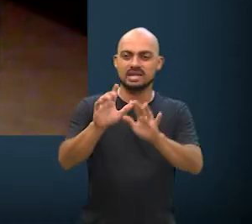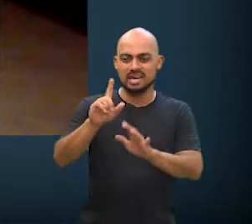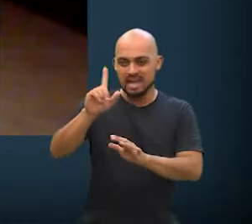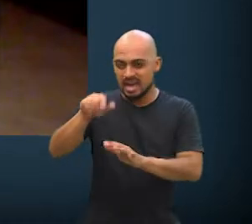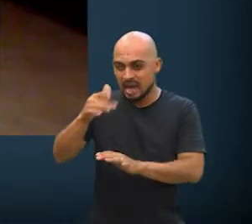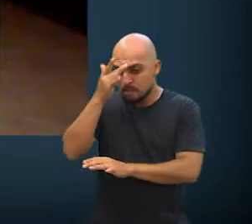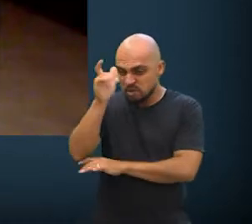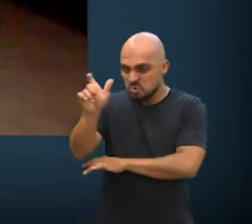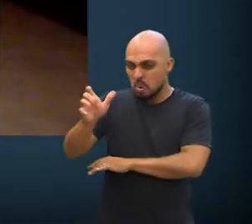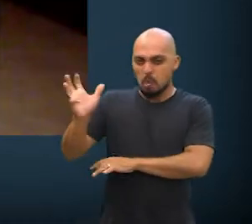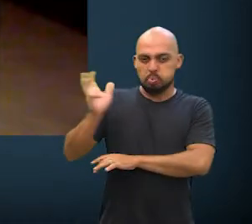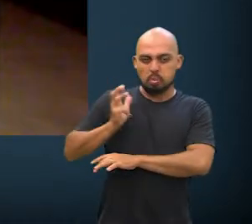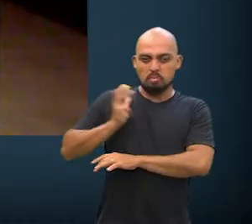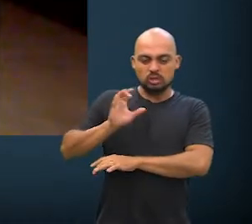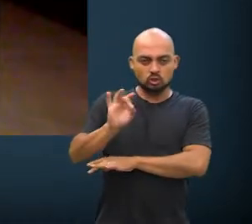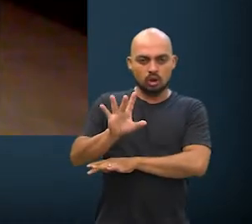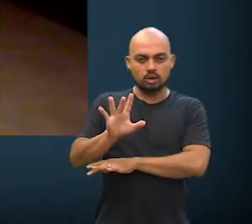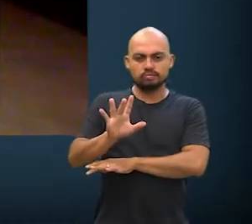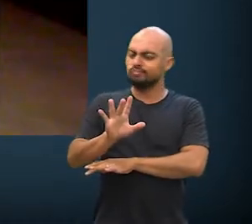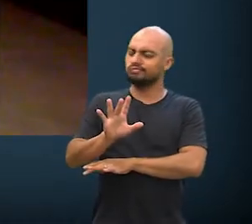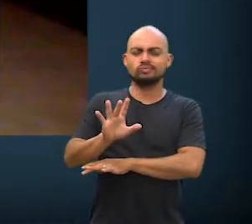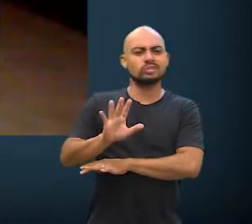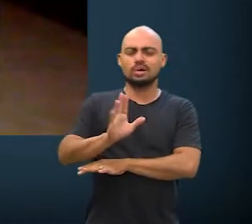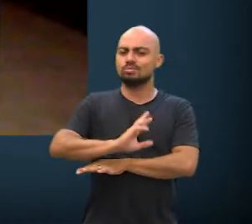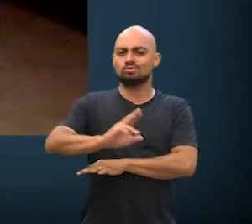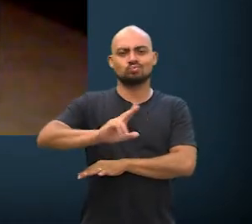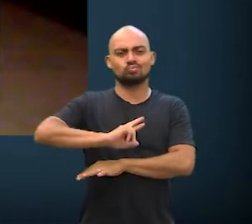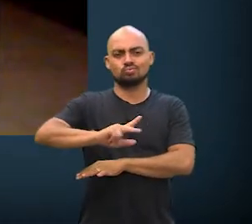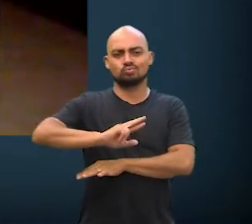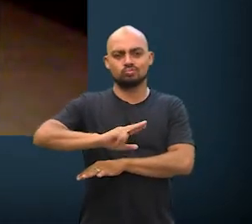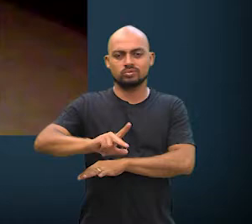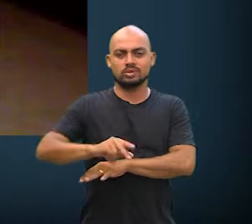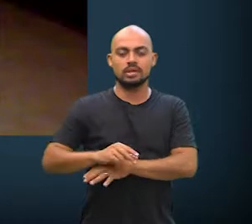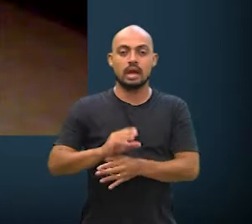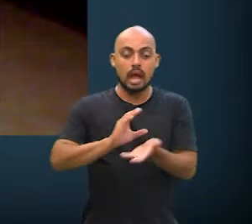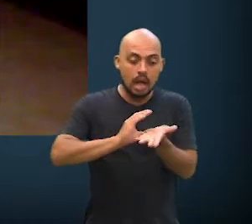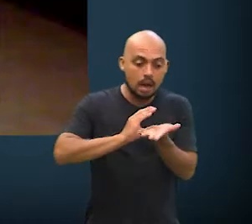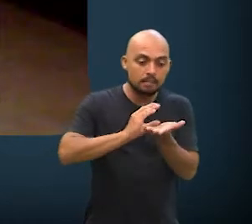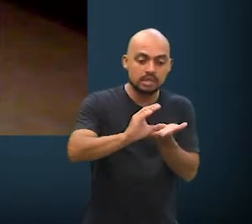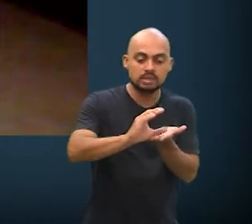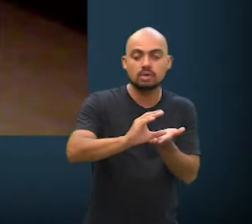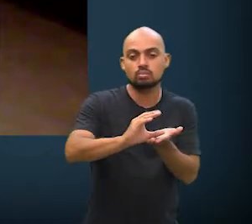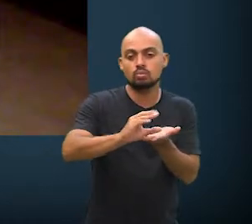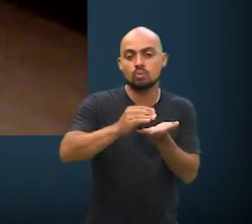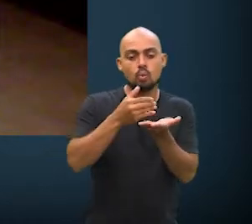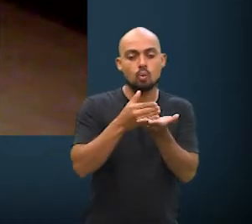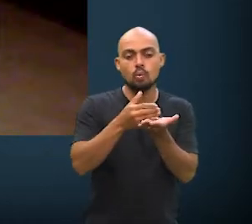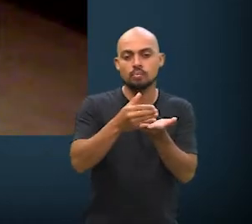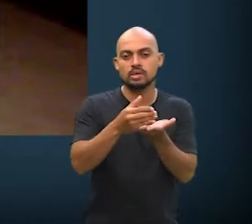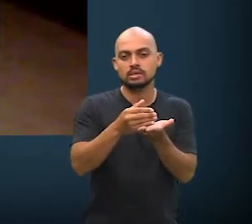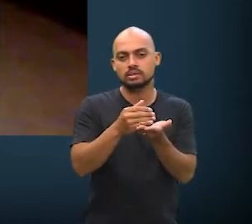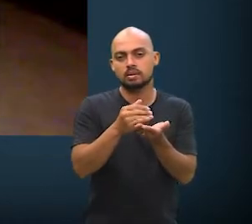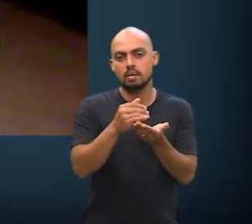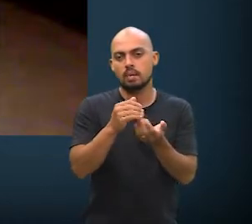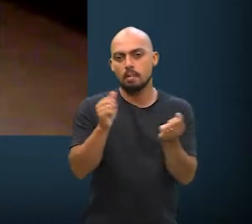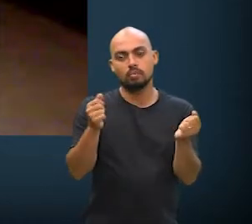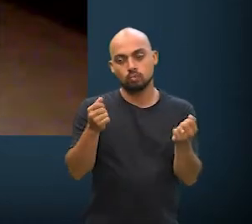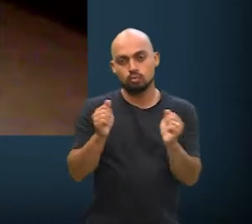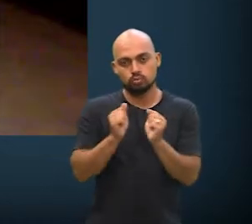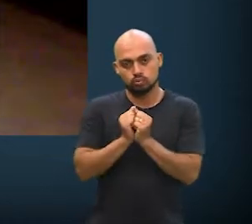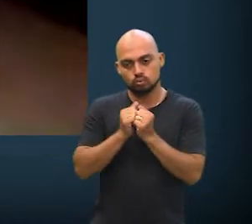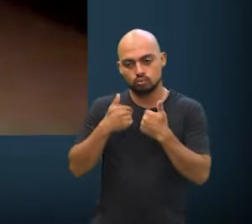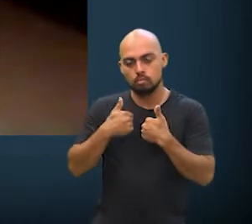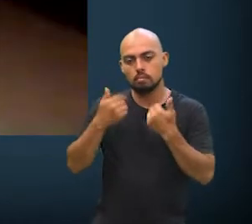rica, só para as pessoas que têm montantes enormes de dinheiro. Não é. Hoje a aplicação você consegue sim, seja comigo, seja com qualquer